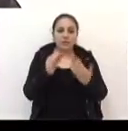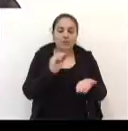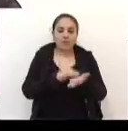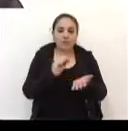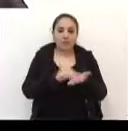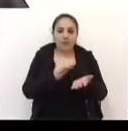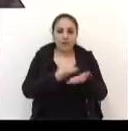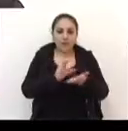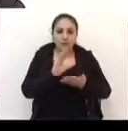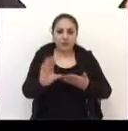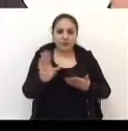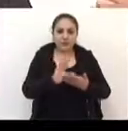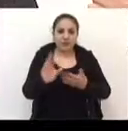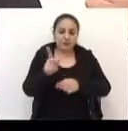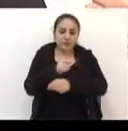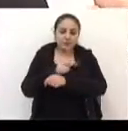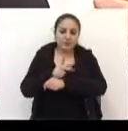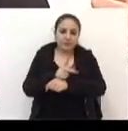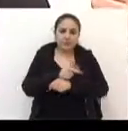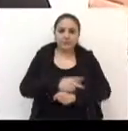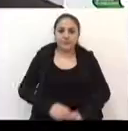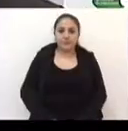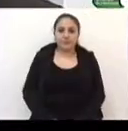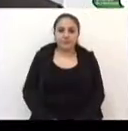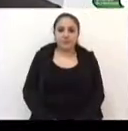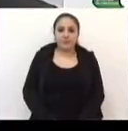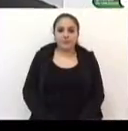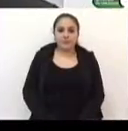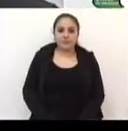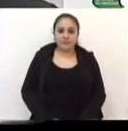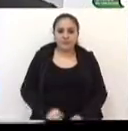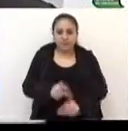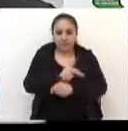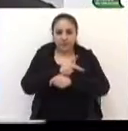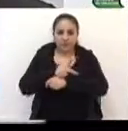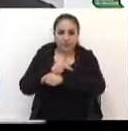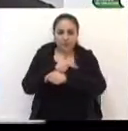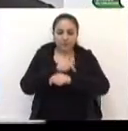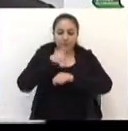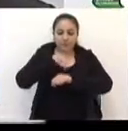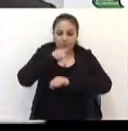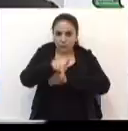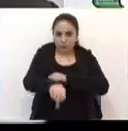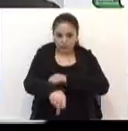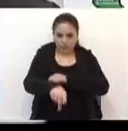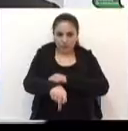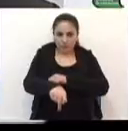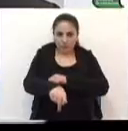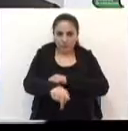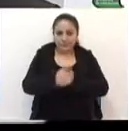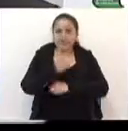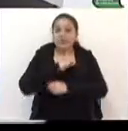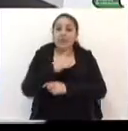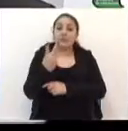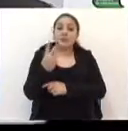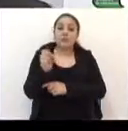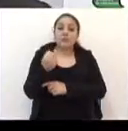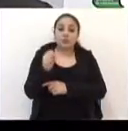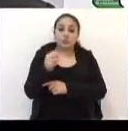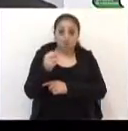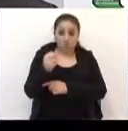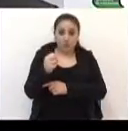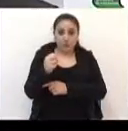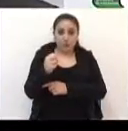de investimentos em câmeras de segurança. O vídeo monitoramento existente em Passo Fundo, ele tem 28